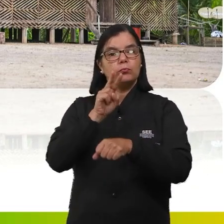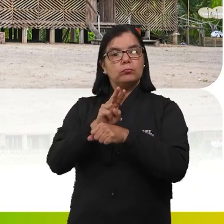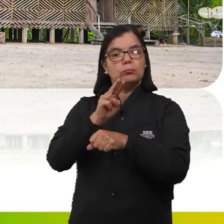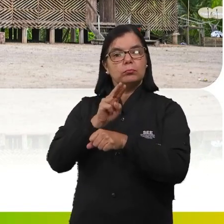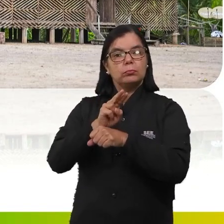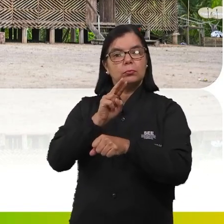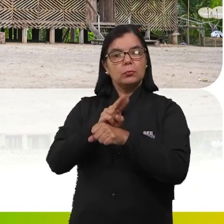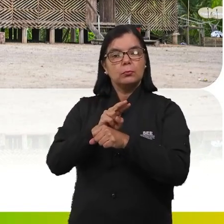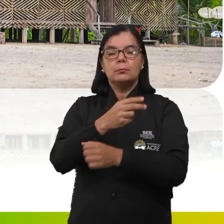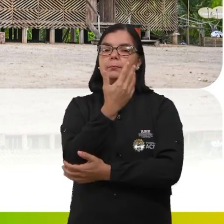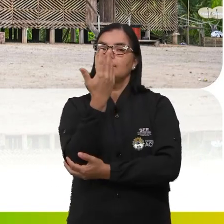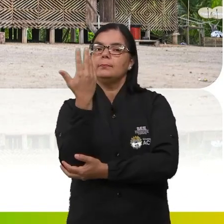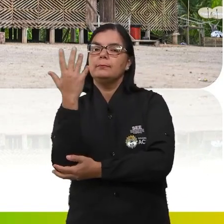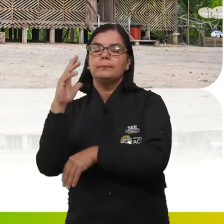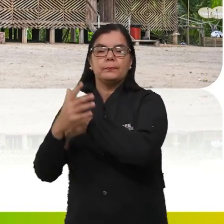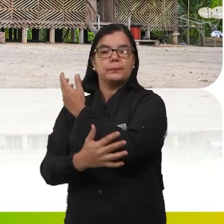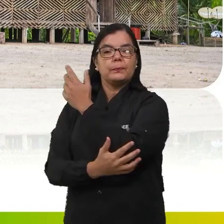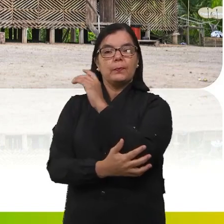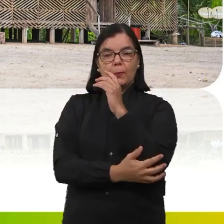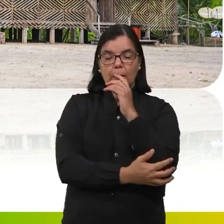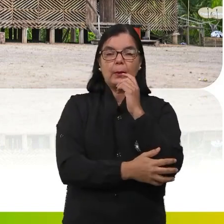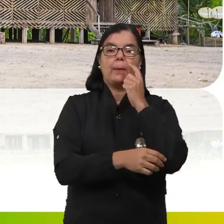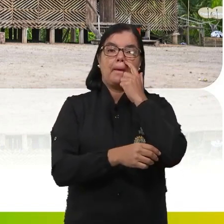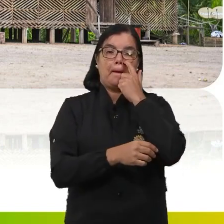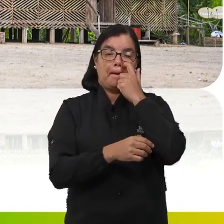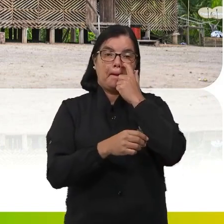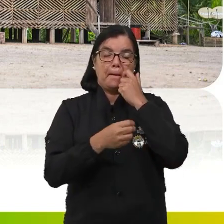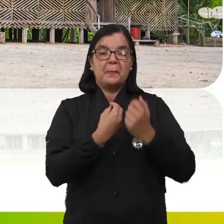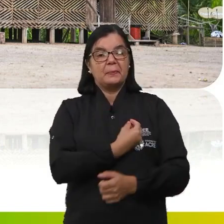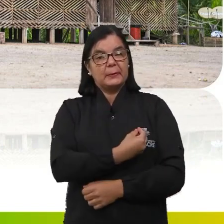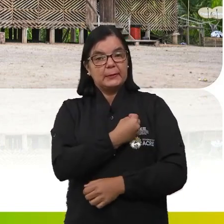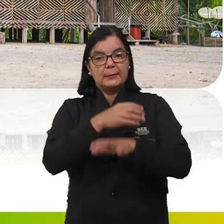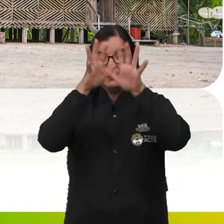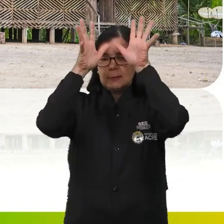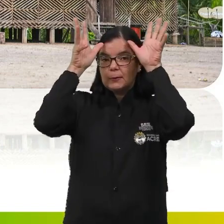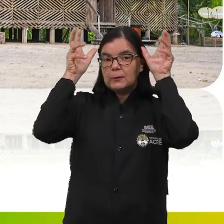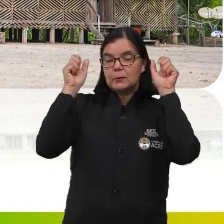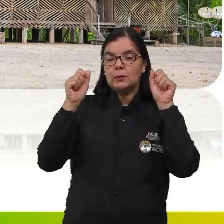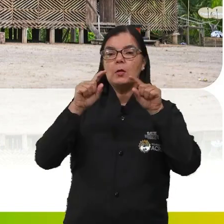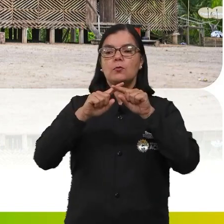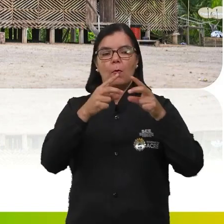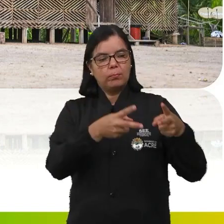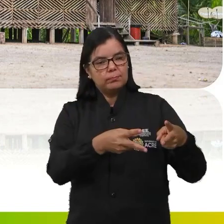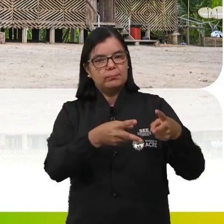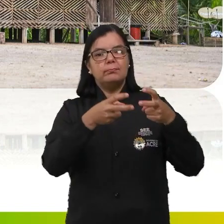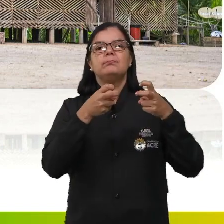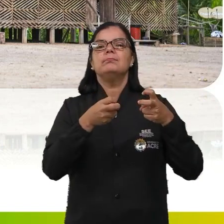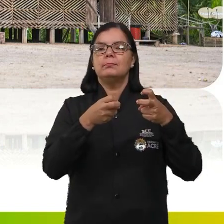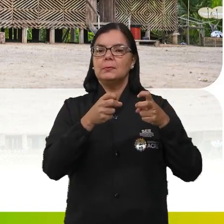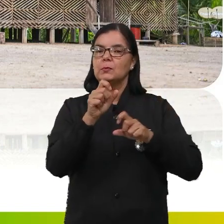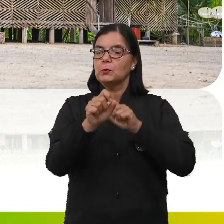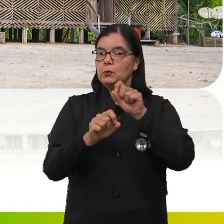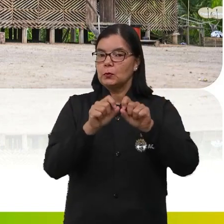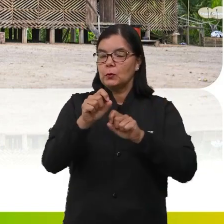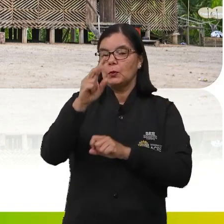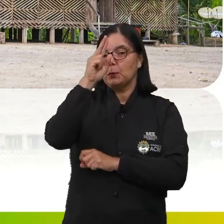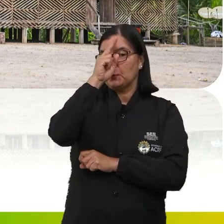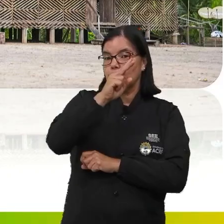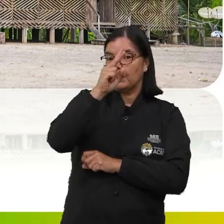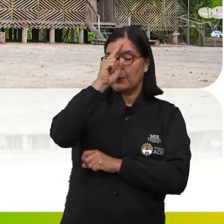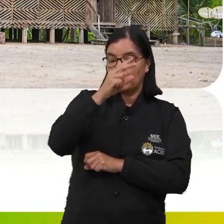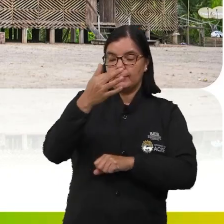floresta. Então, os Axanincas presentes aqui no Acre, eles são notáveis por sua